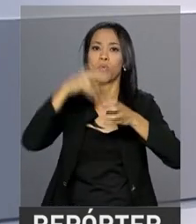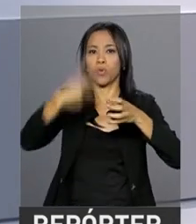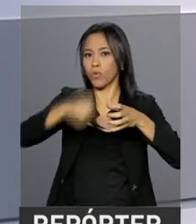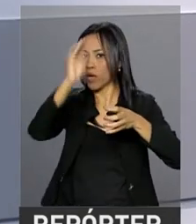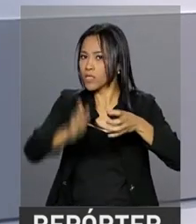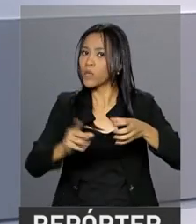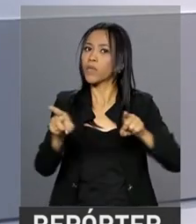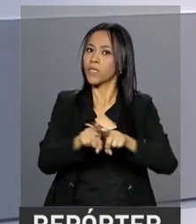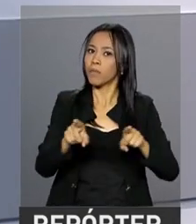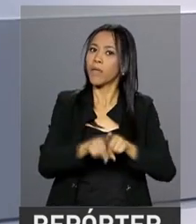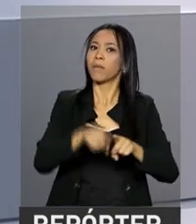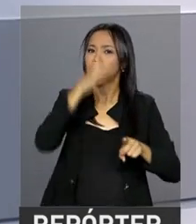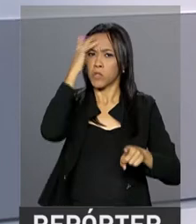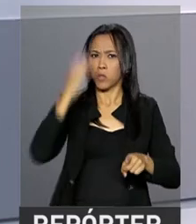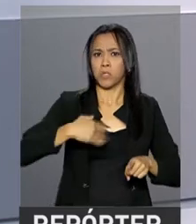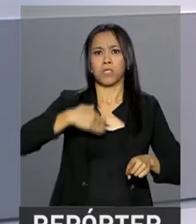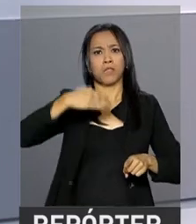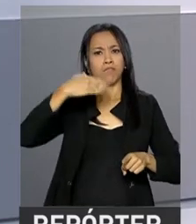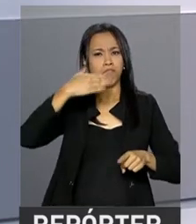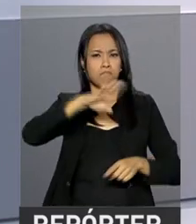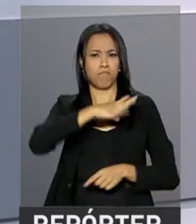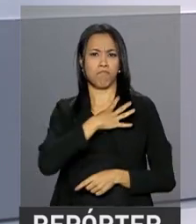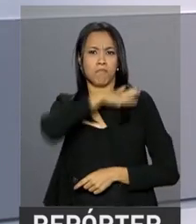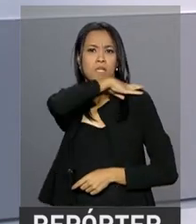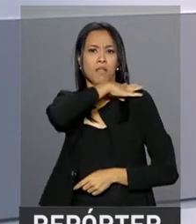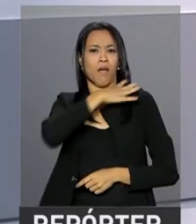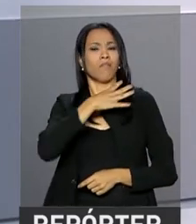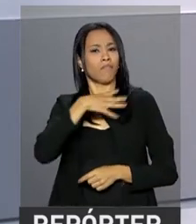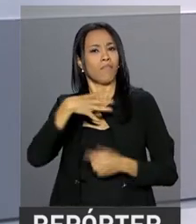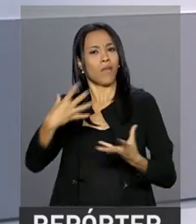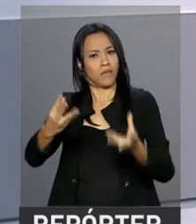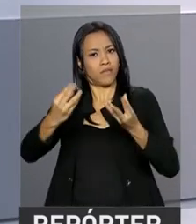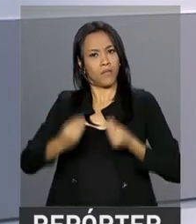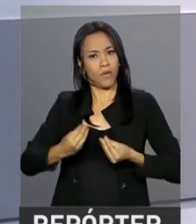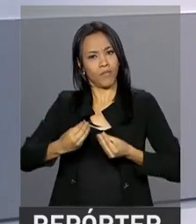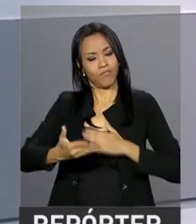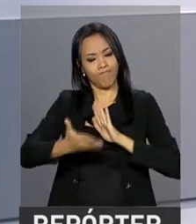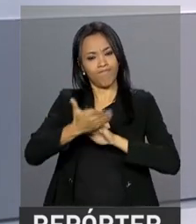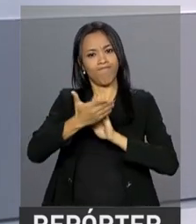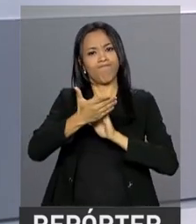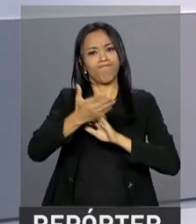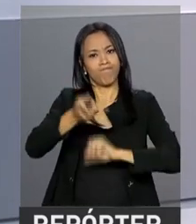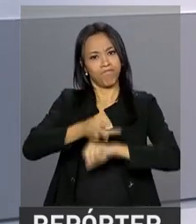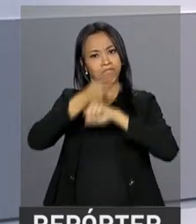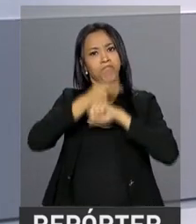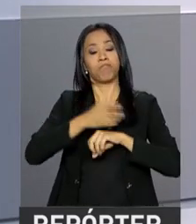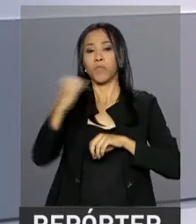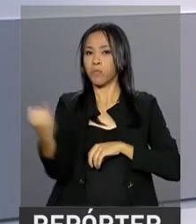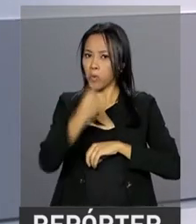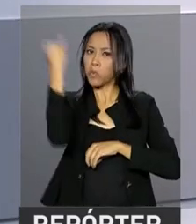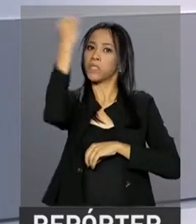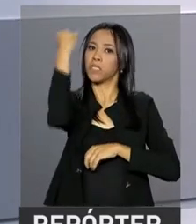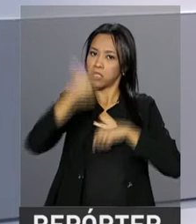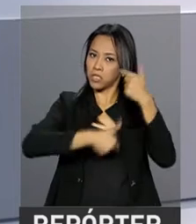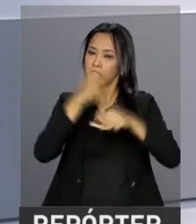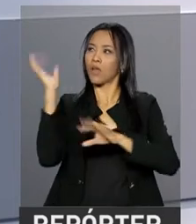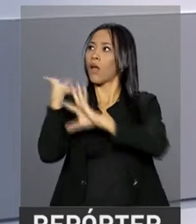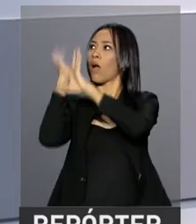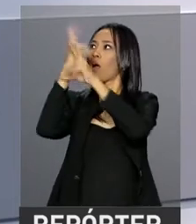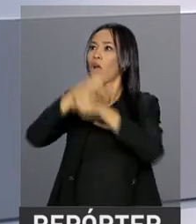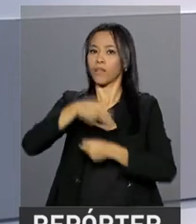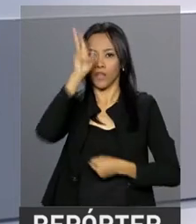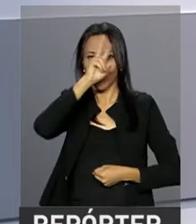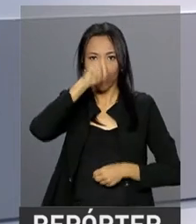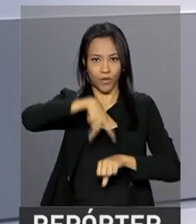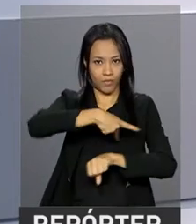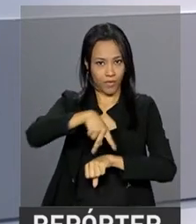e personalidades civis e militares receberam uma condecoração pelo papel fundamental que tiveram na construção da